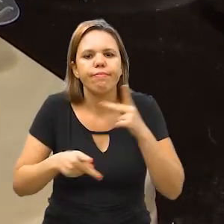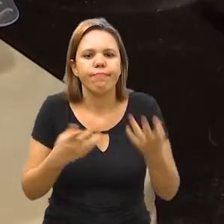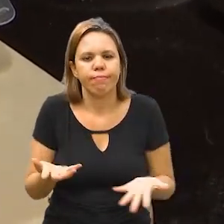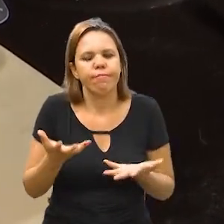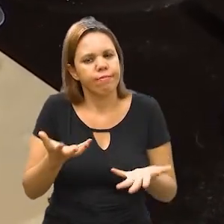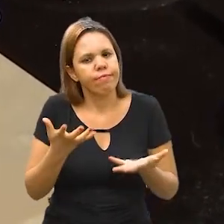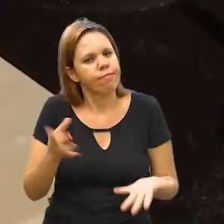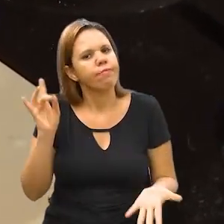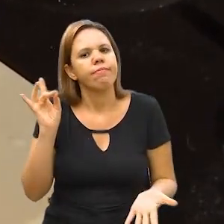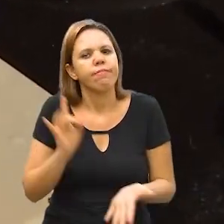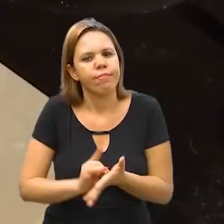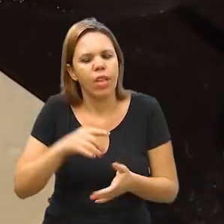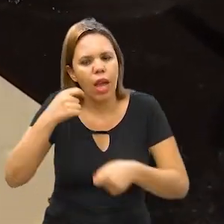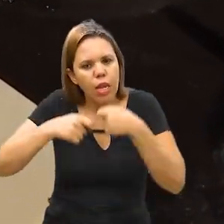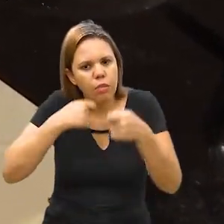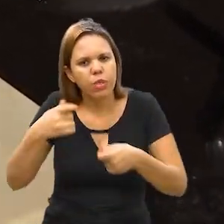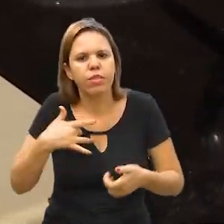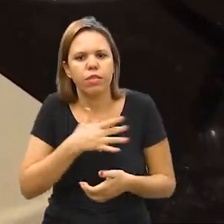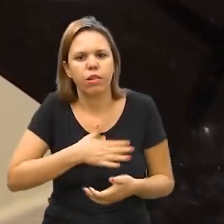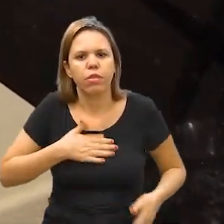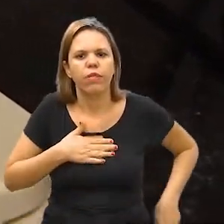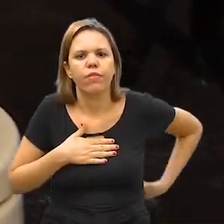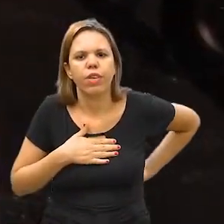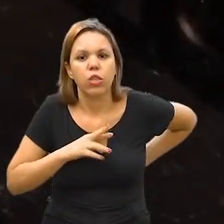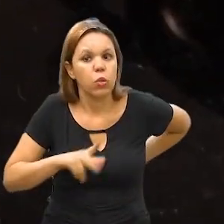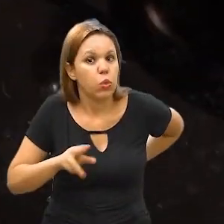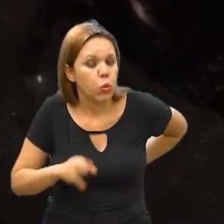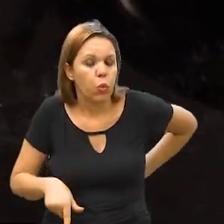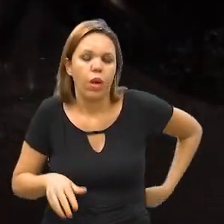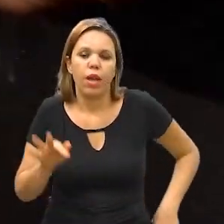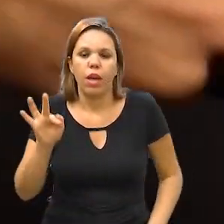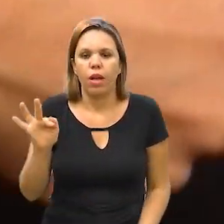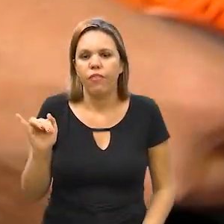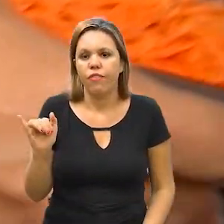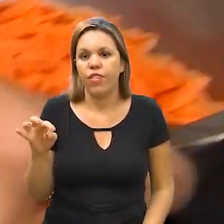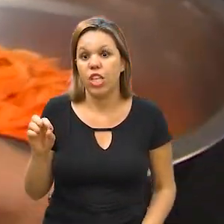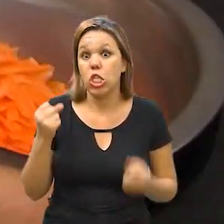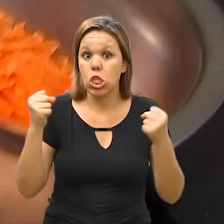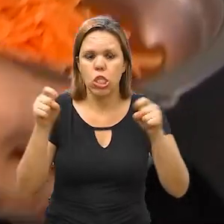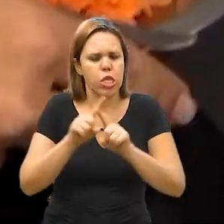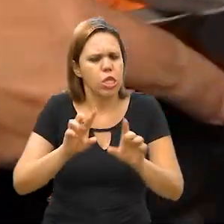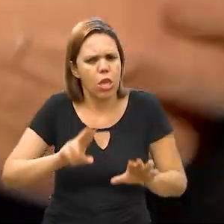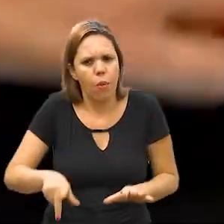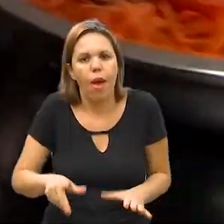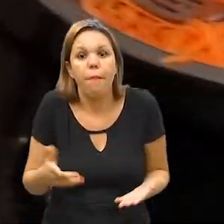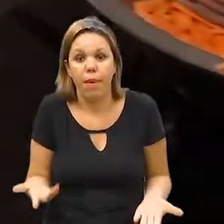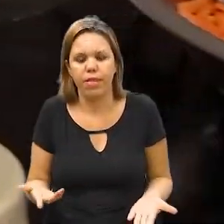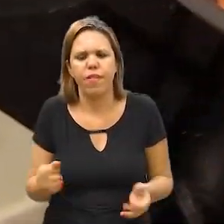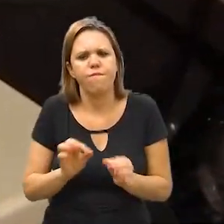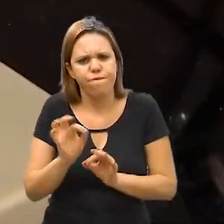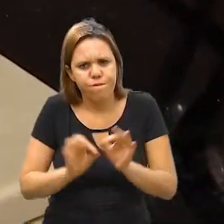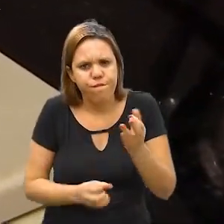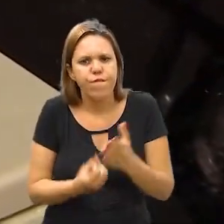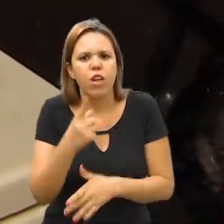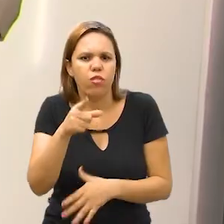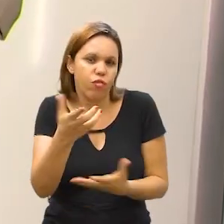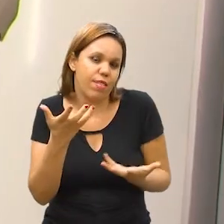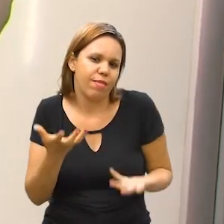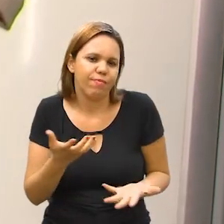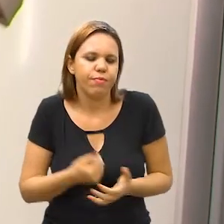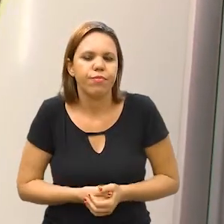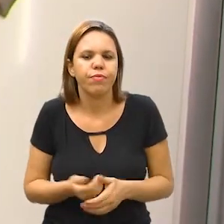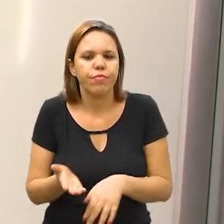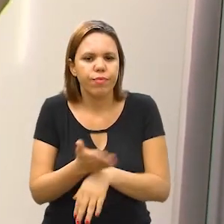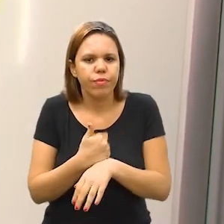elas buscam realmente uma alimentação saudável, ela não é fitness, é uma alimentação saudável e feita da forma que você quer.